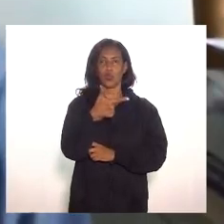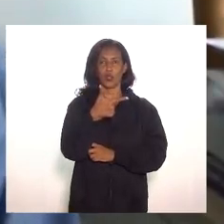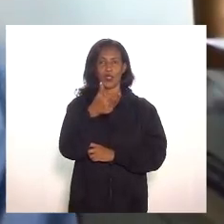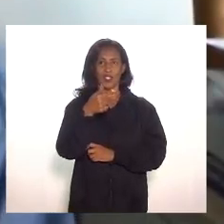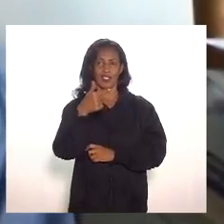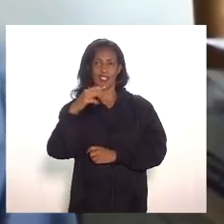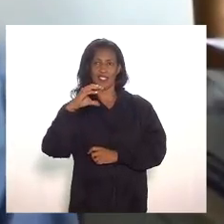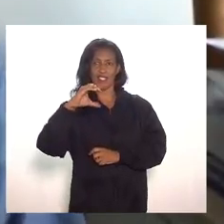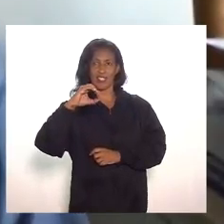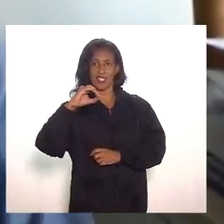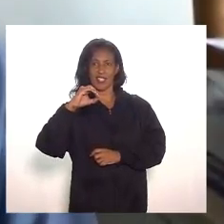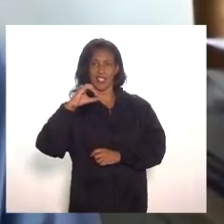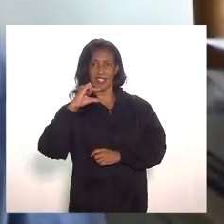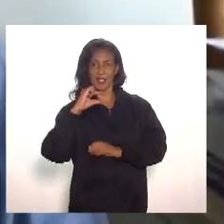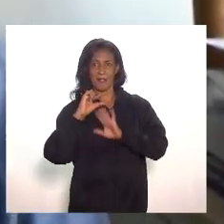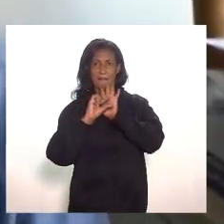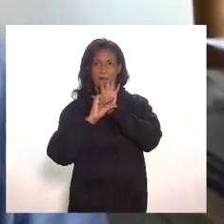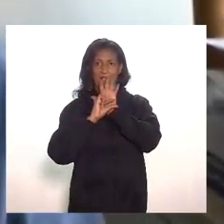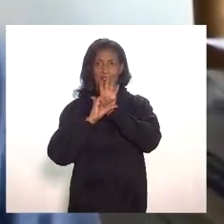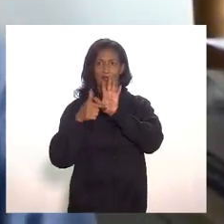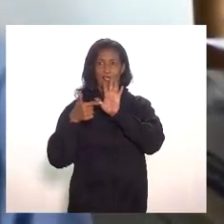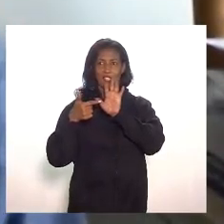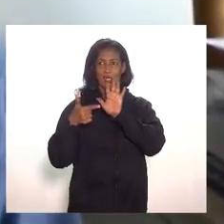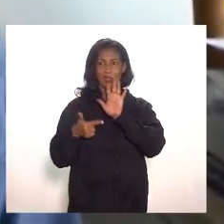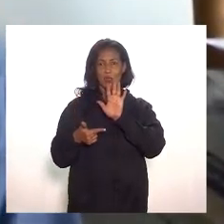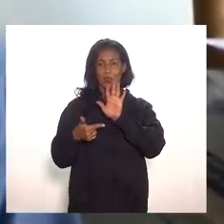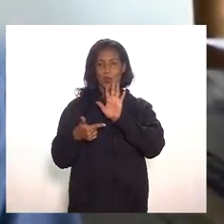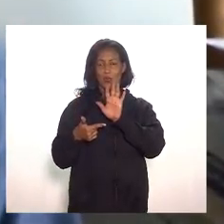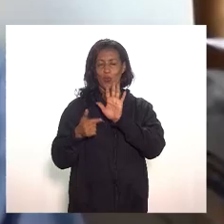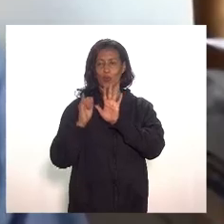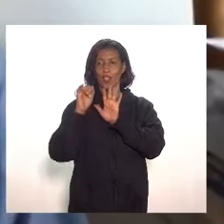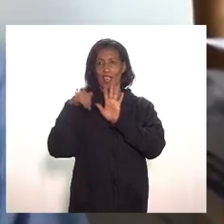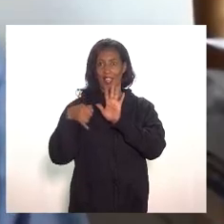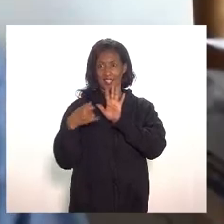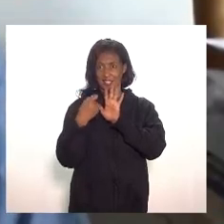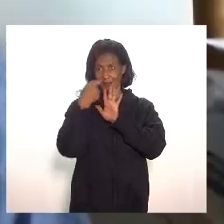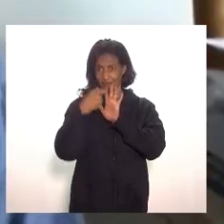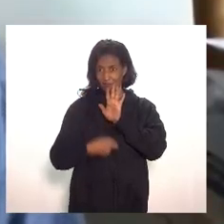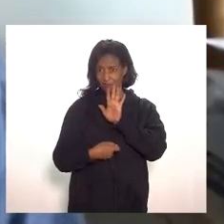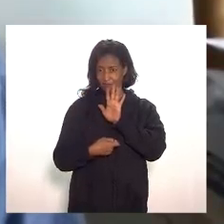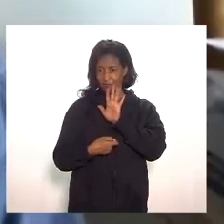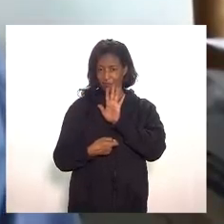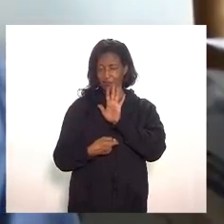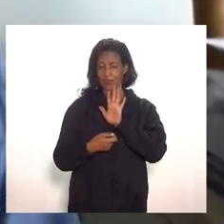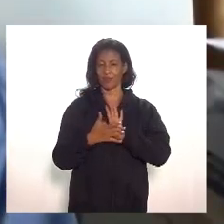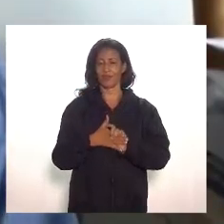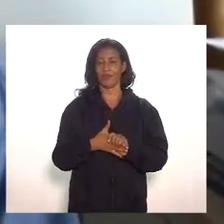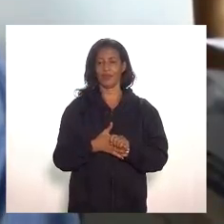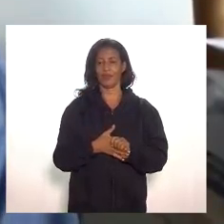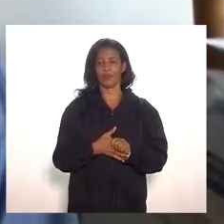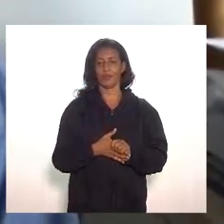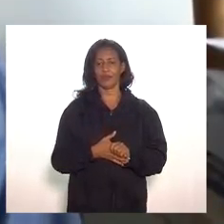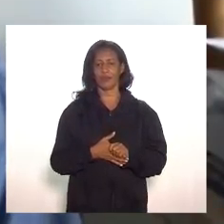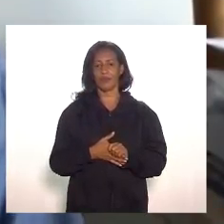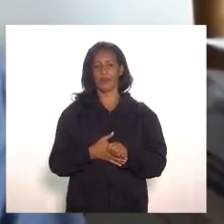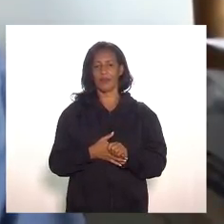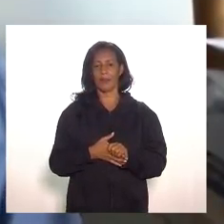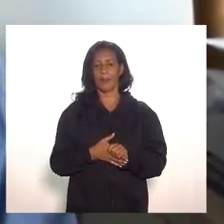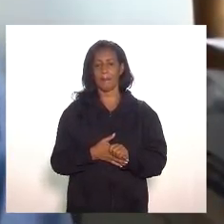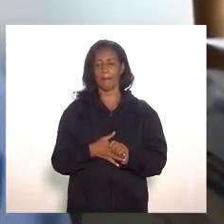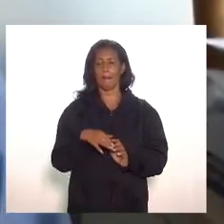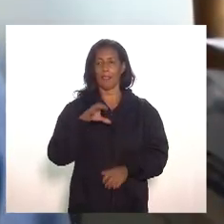270, parágrafo 2º, assim prescreve a modificação do Código